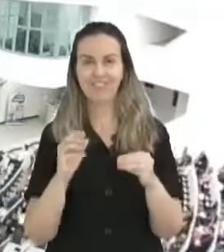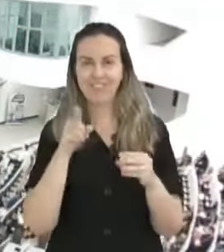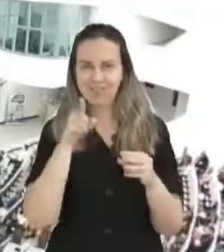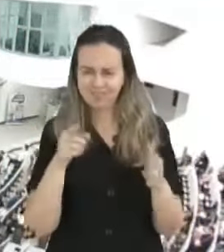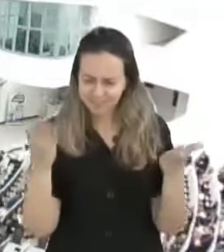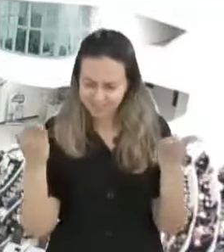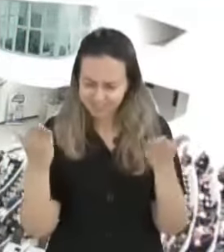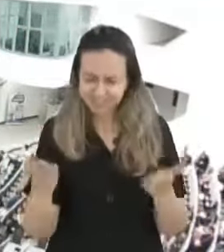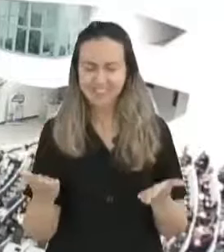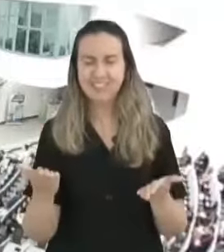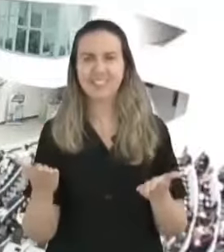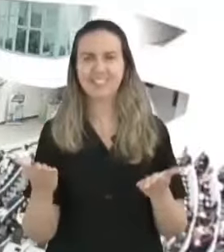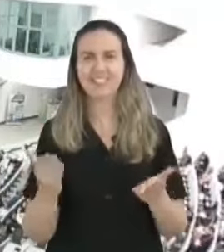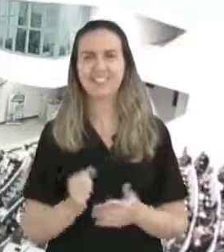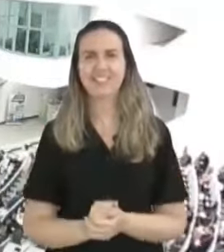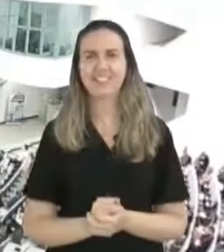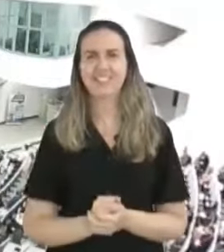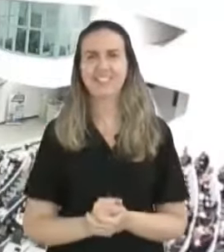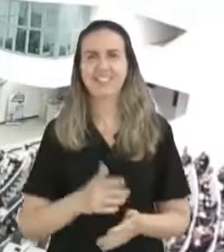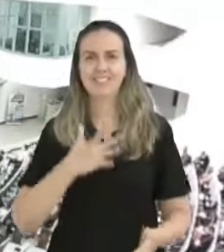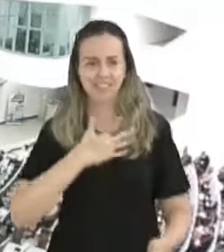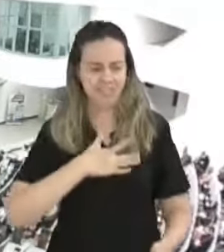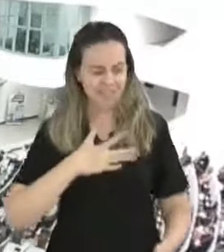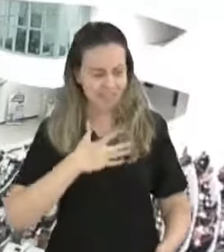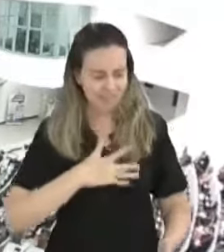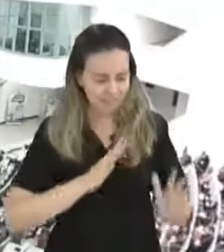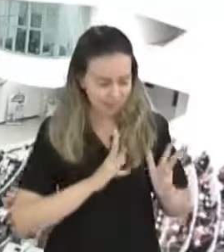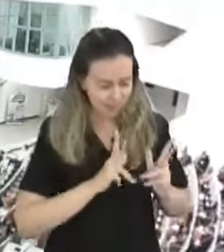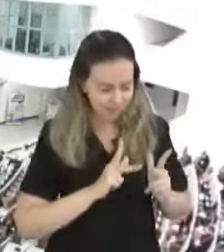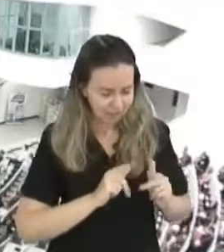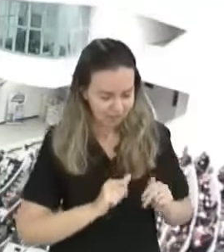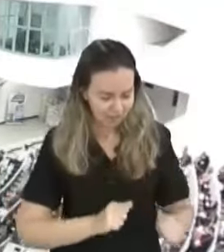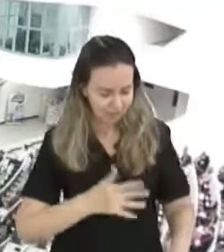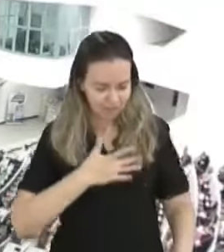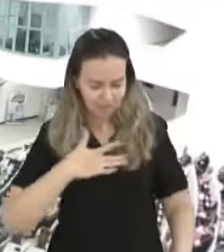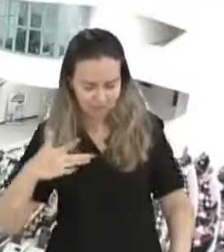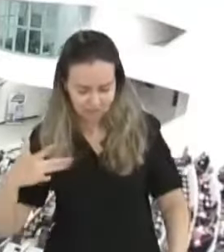Uramachanda rabacamahaia. As misericórdias acabaram de ser